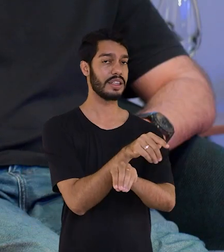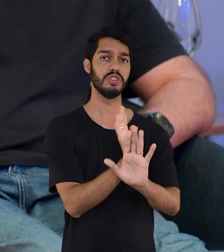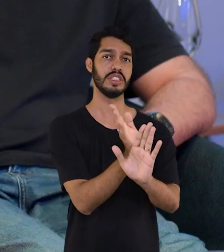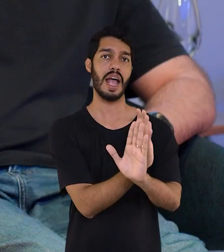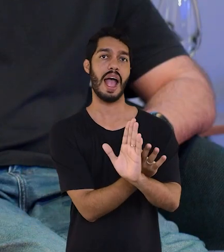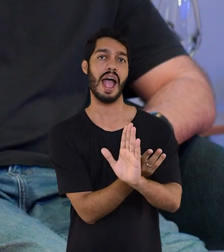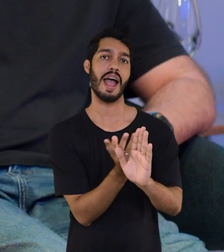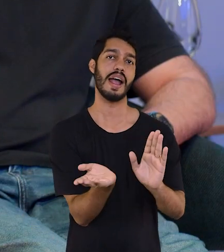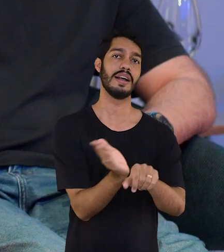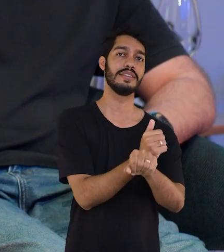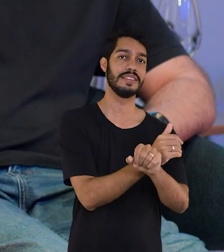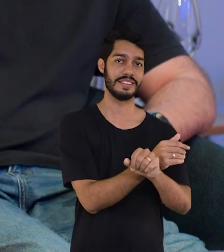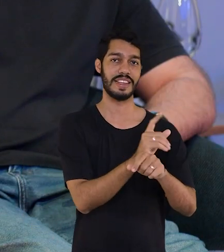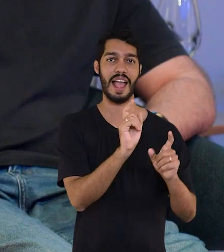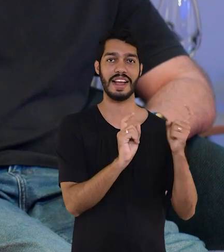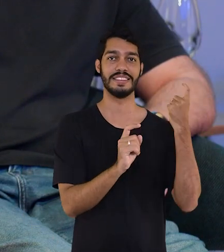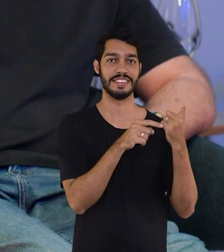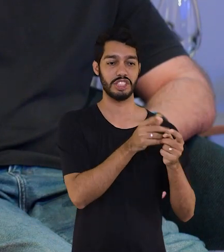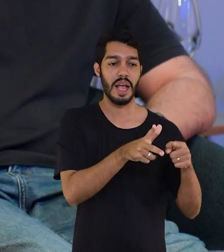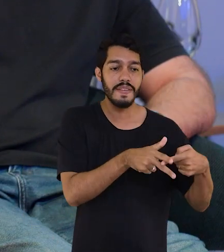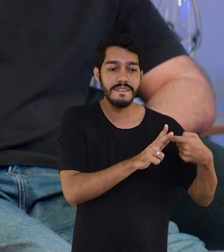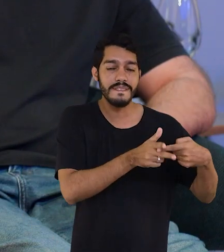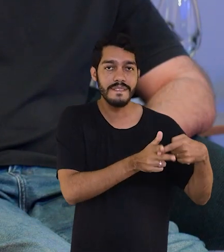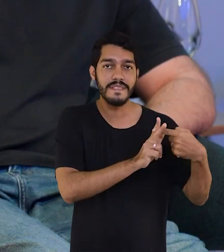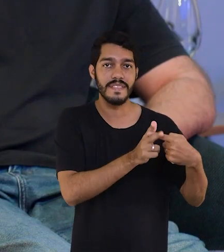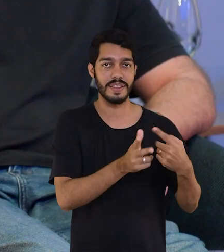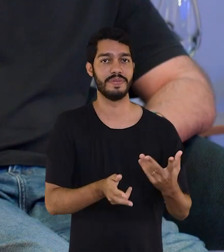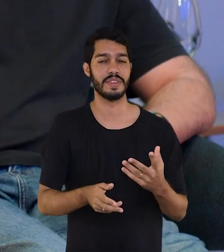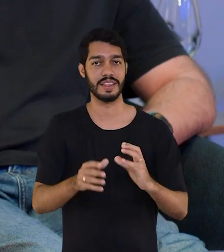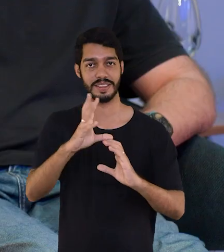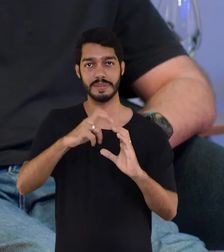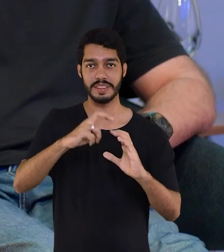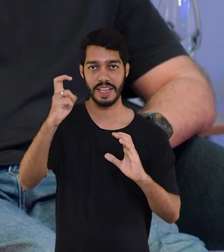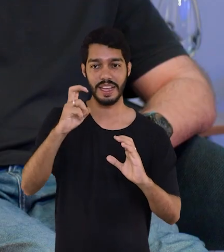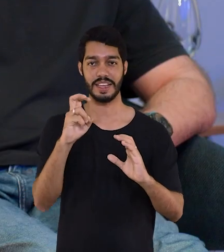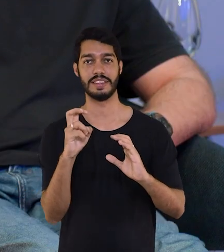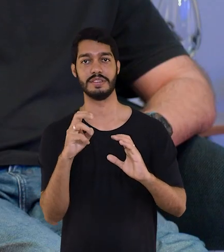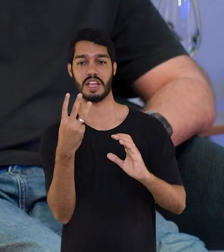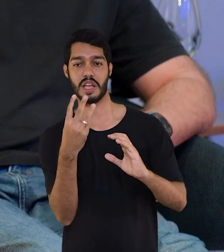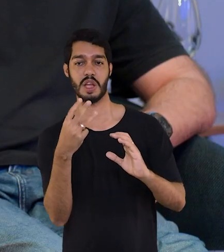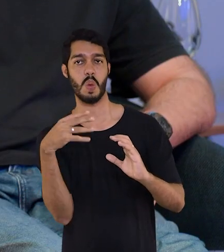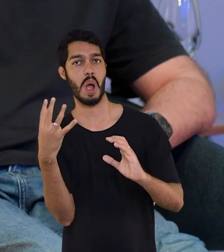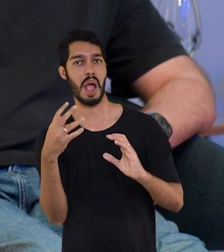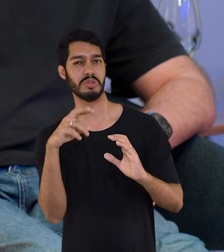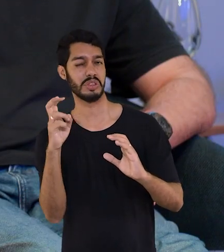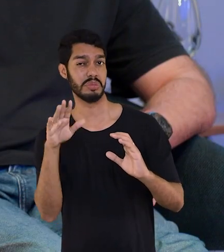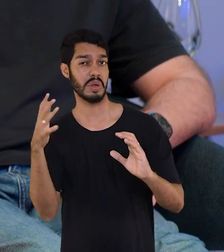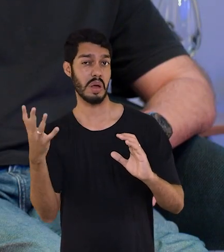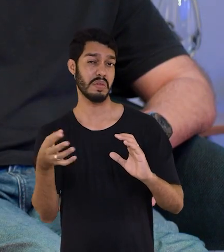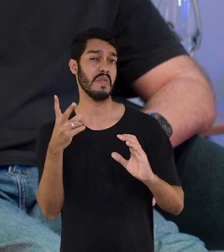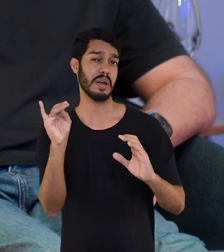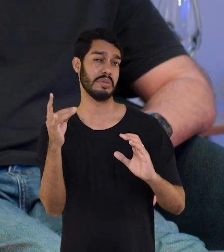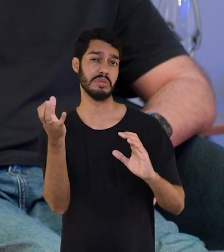assim, a nos responder com base em algo que ela foi treinada. Então, esse modelo, né, o GPT-3, o 4, o 5, e daqui a pouco vai